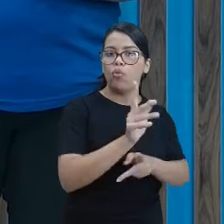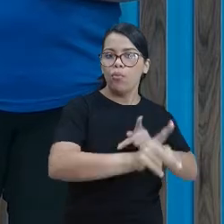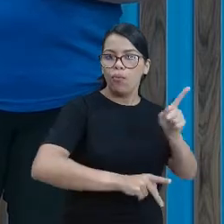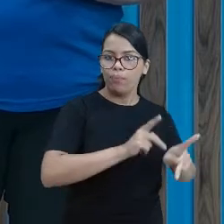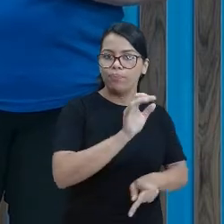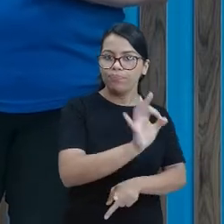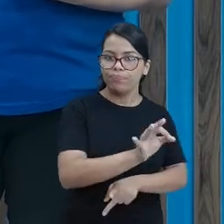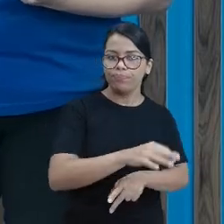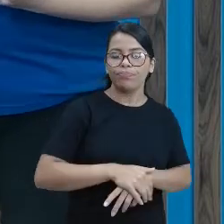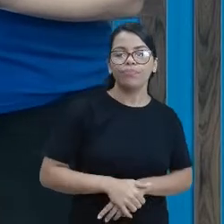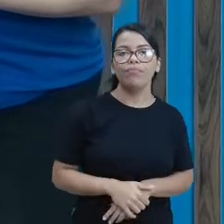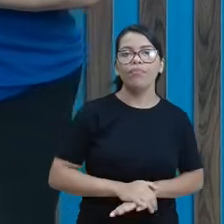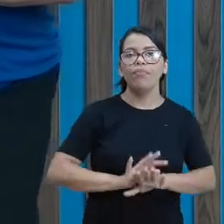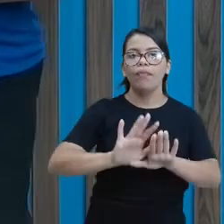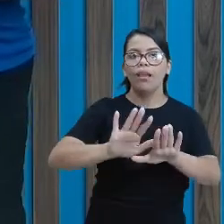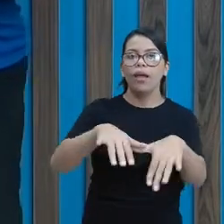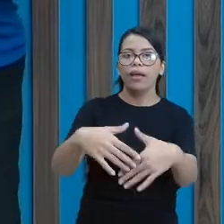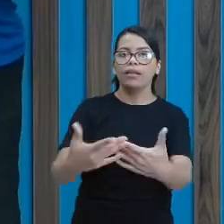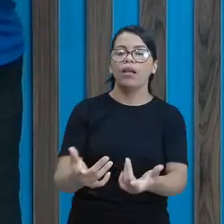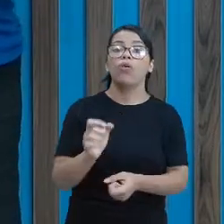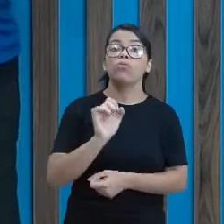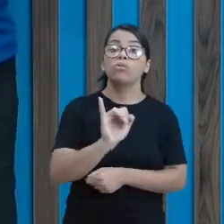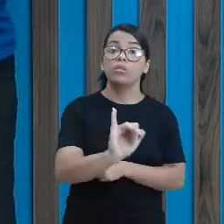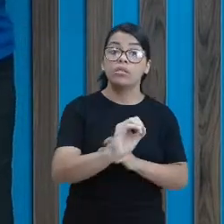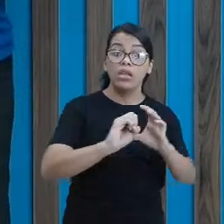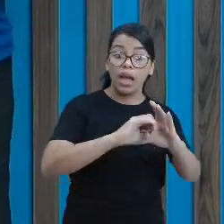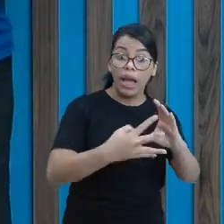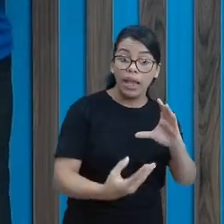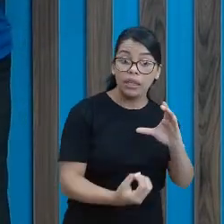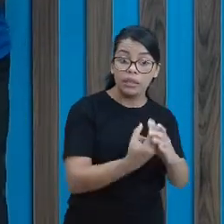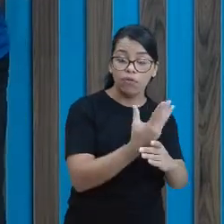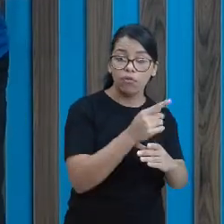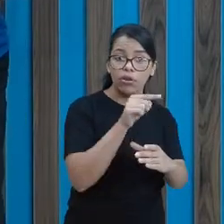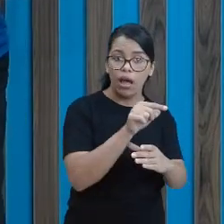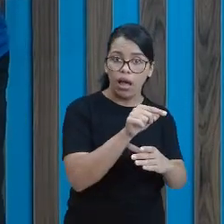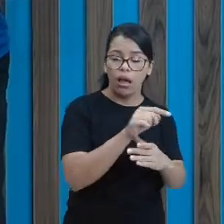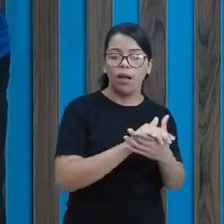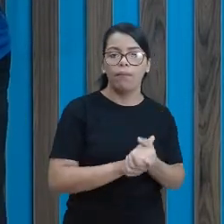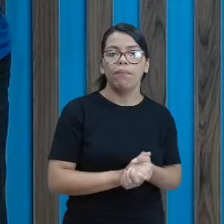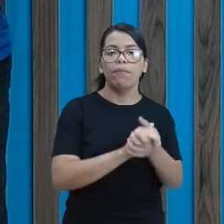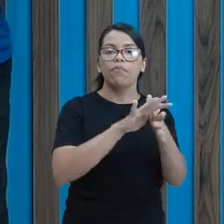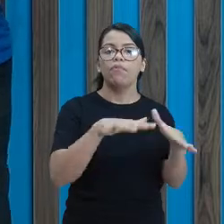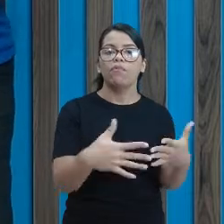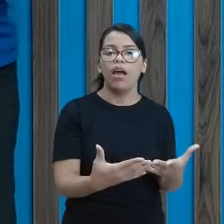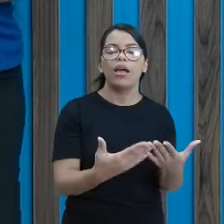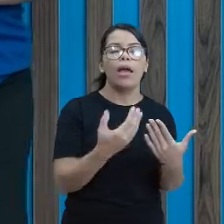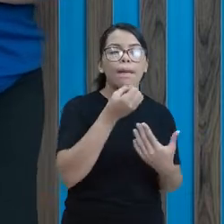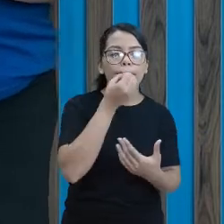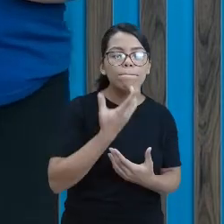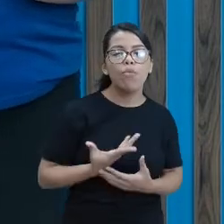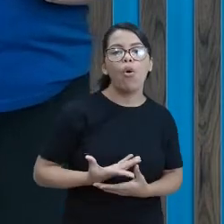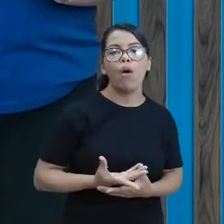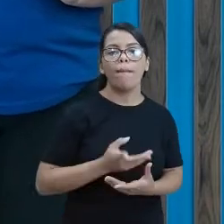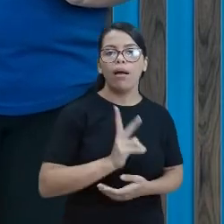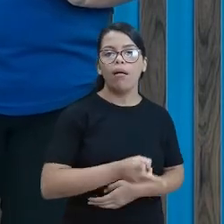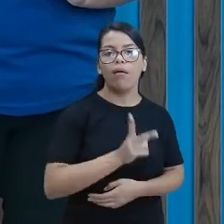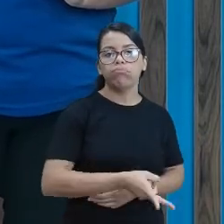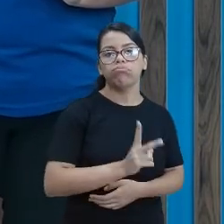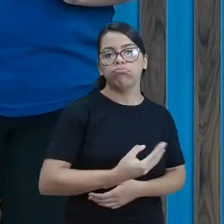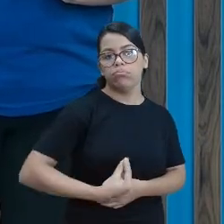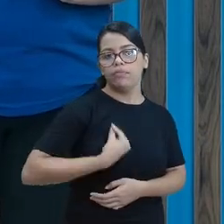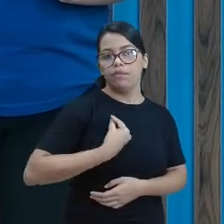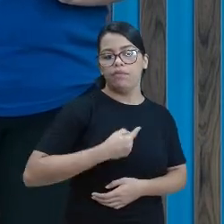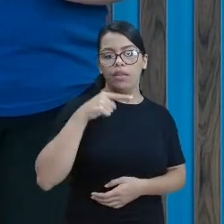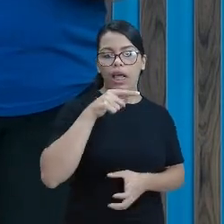tá? Primeira coisa. Então, se essa característica que surgiu, né, ela for favorável à sobrevivência